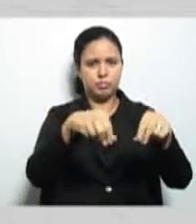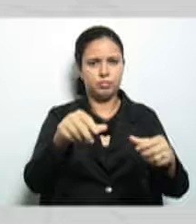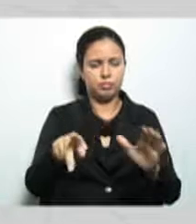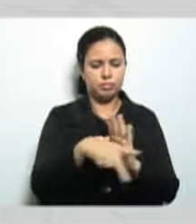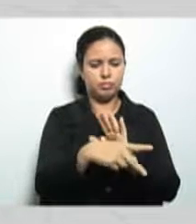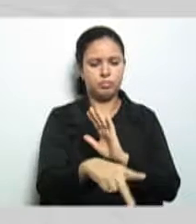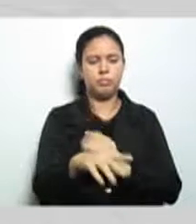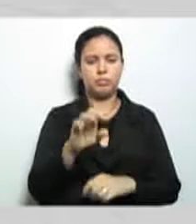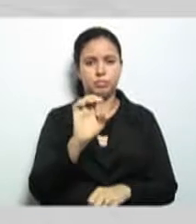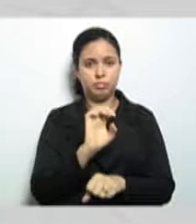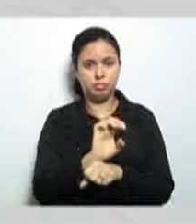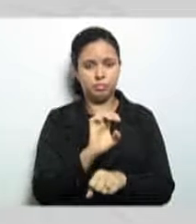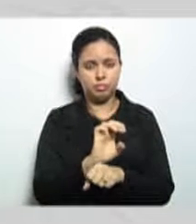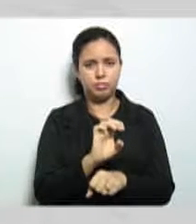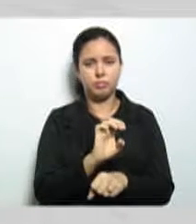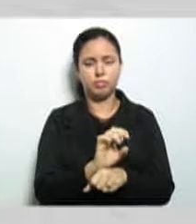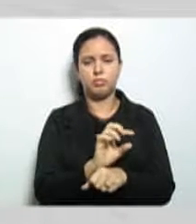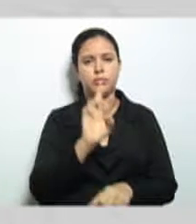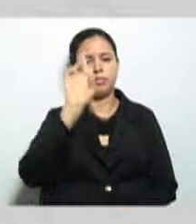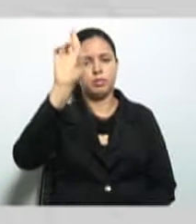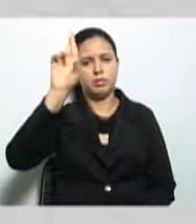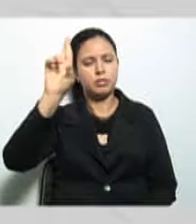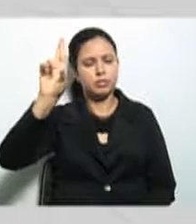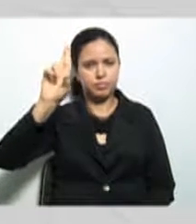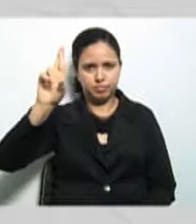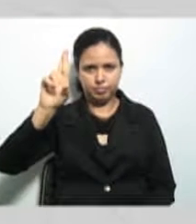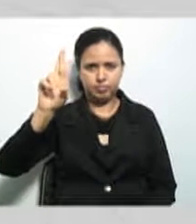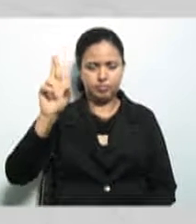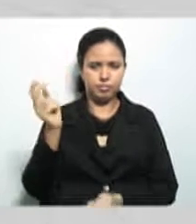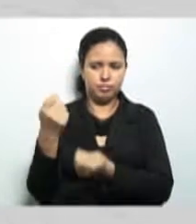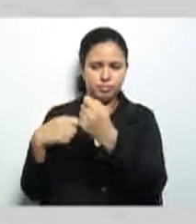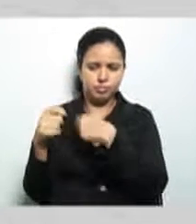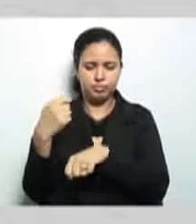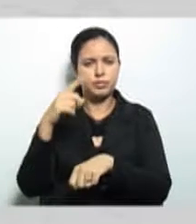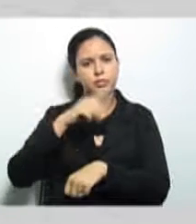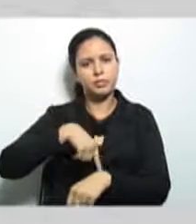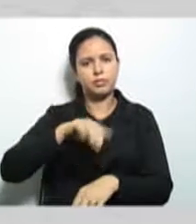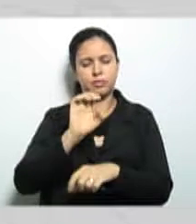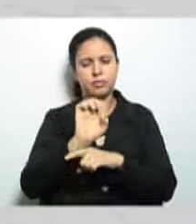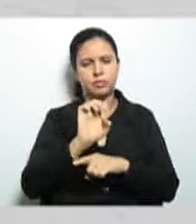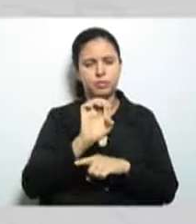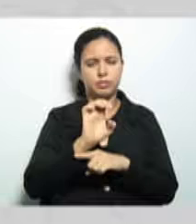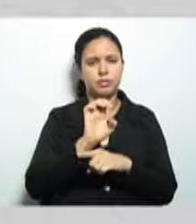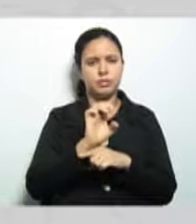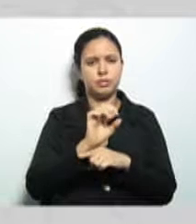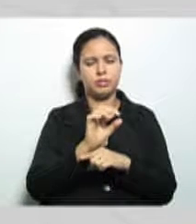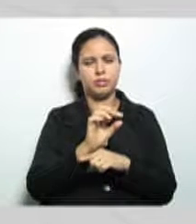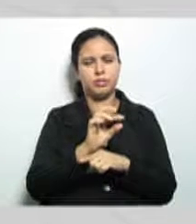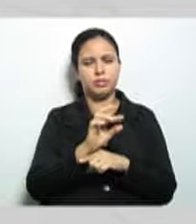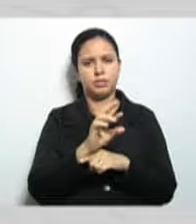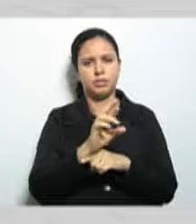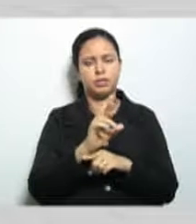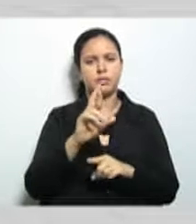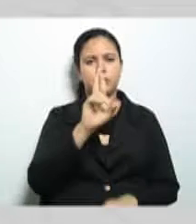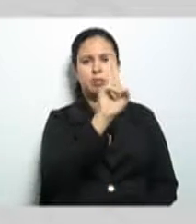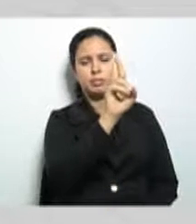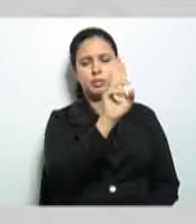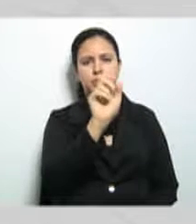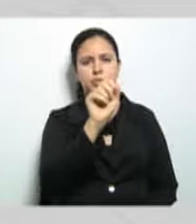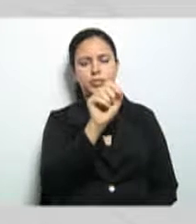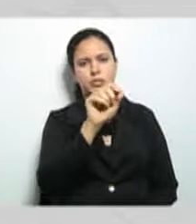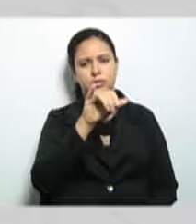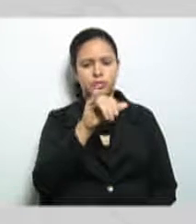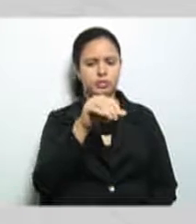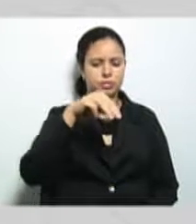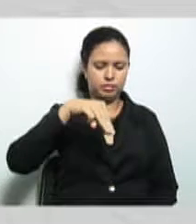quem dominava a economia e o trabalho era o Estado, que era representado por quem? Pelo imperador. O